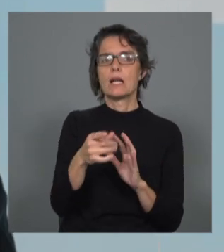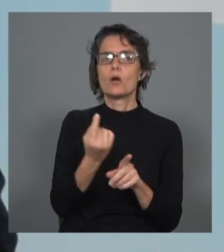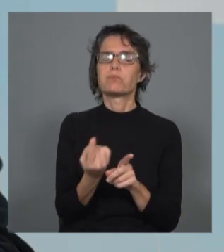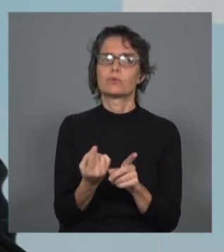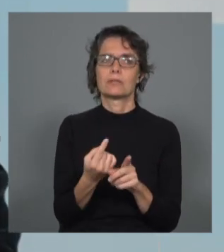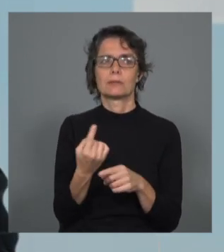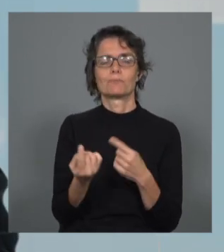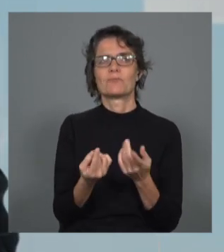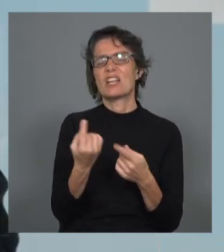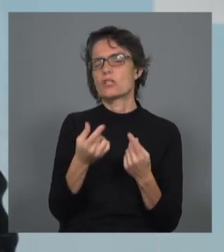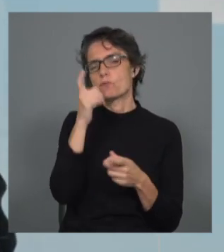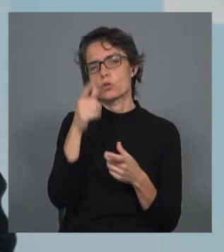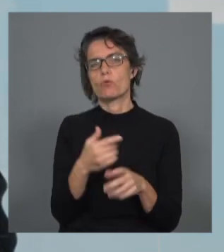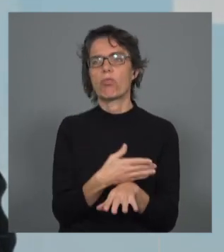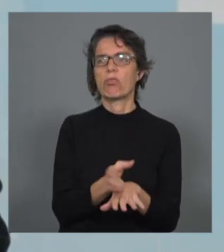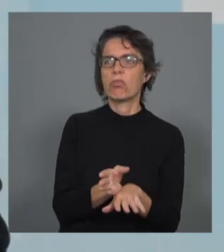seja,